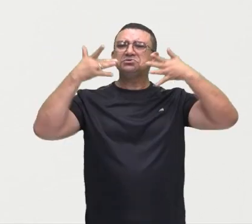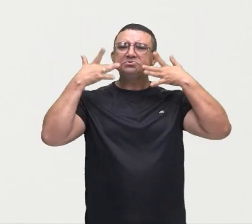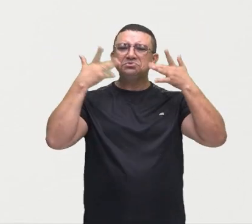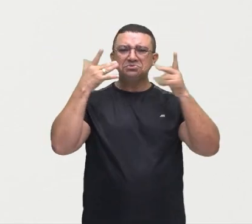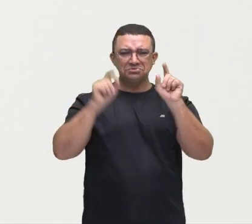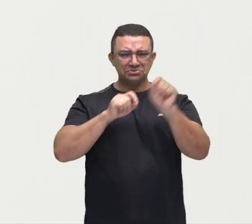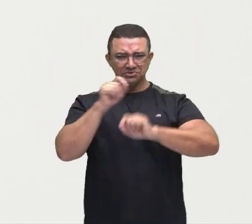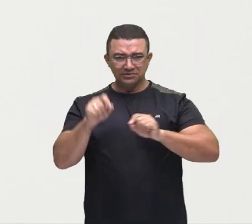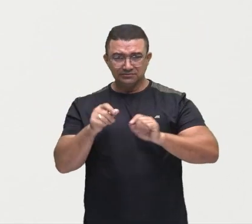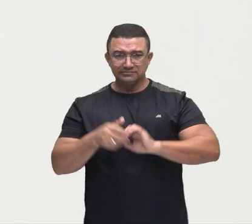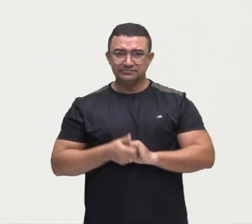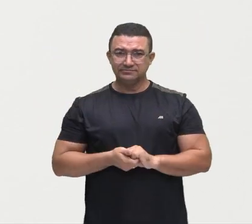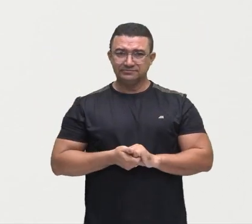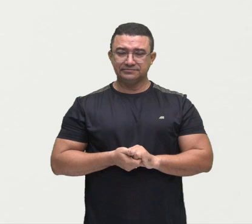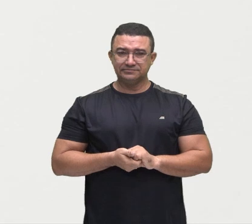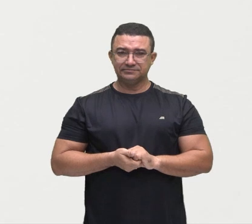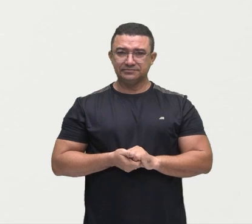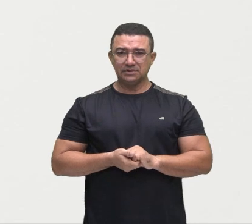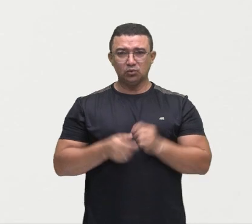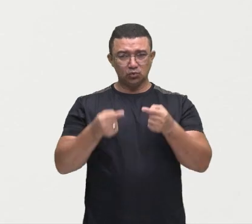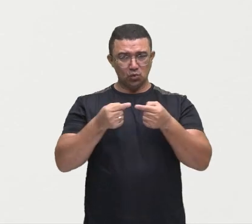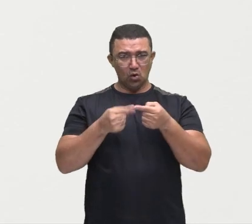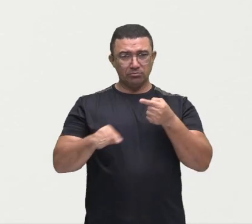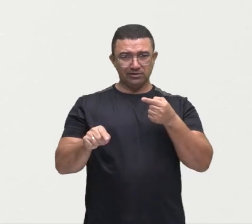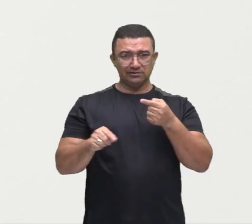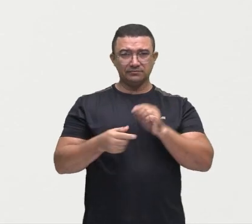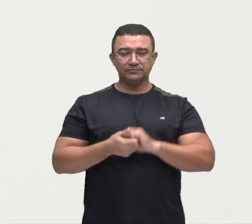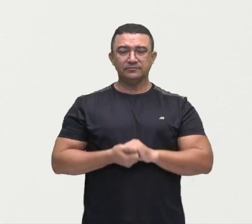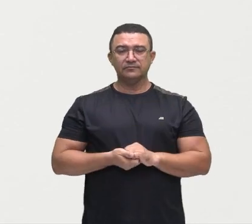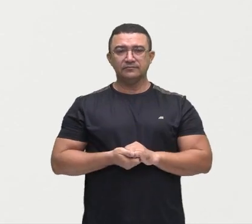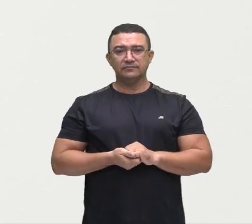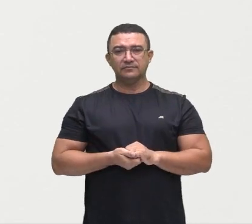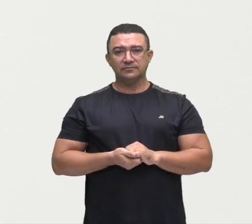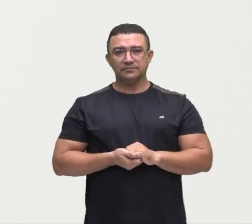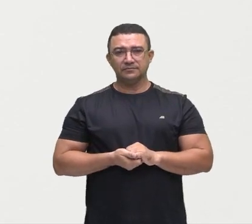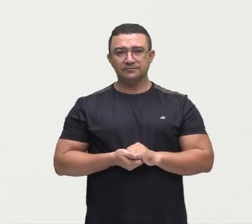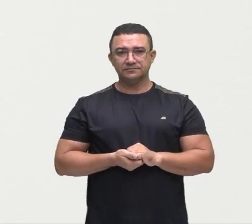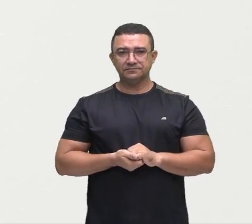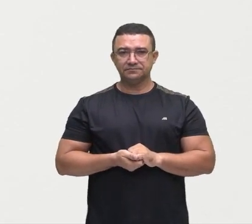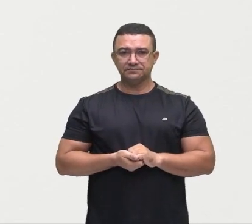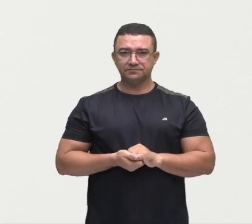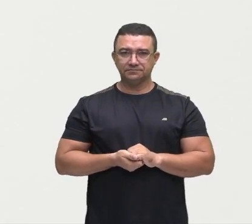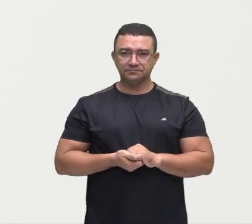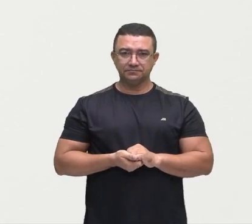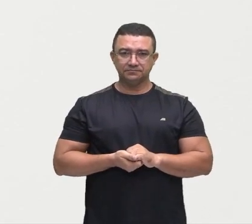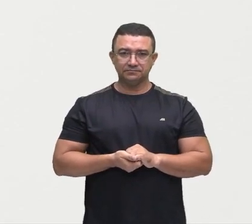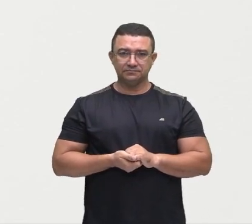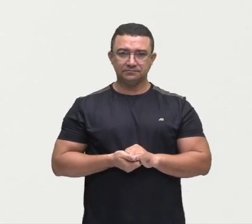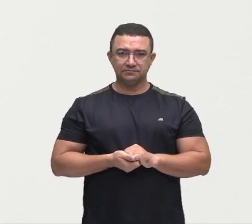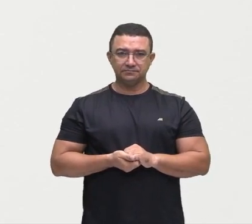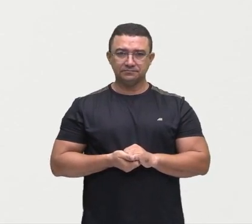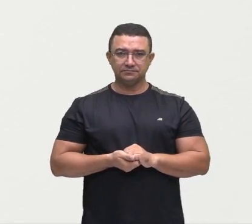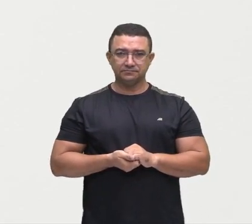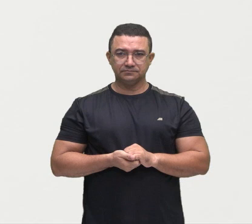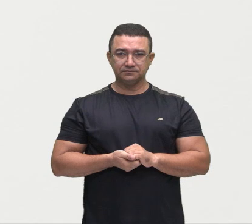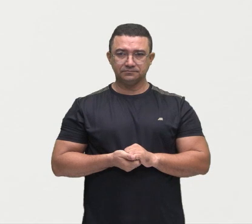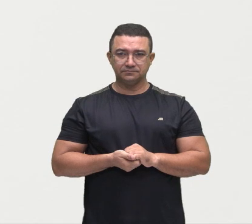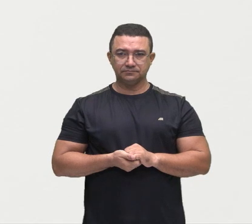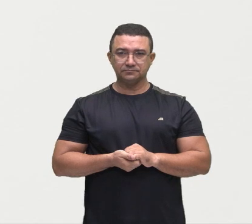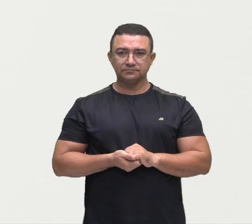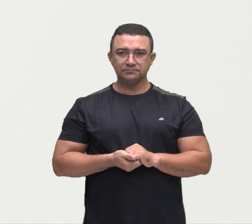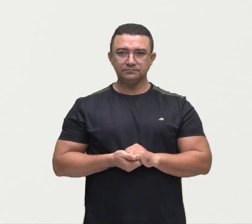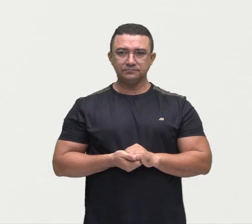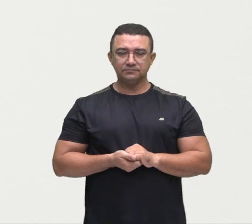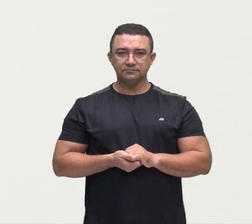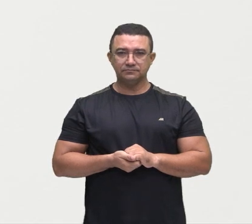E balé moderno também não é muito popular, correto? É mais para as elites, é mais algo mais